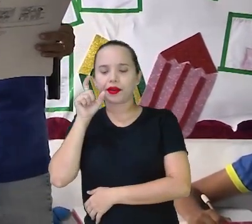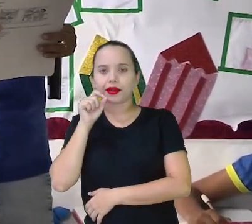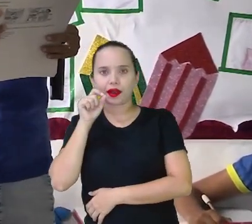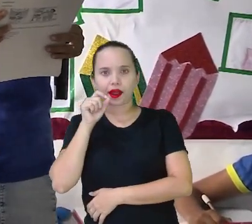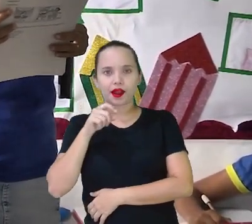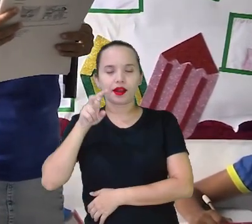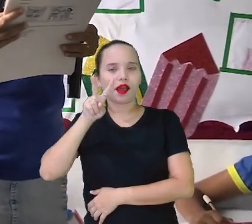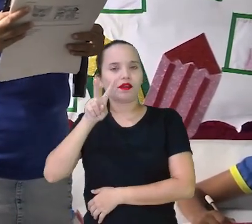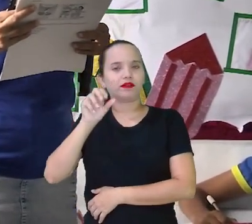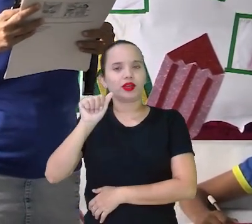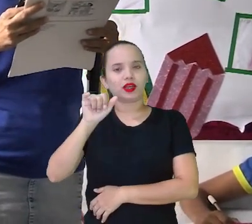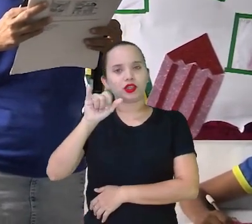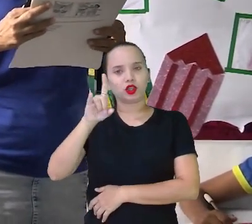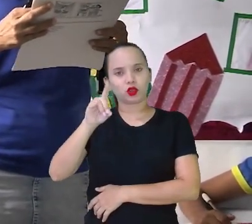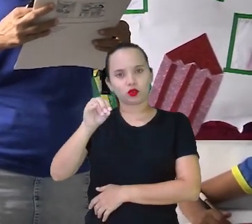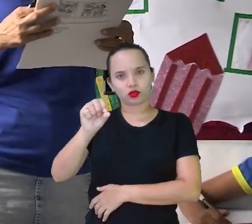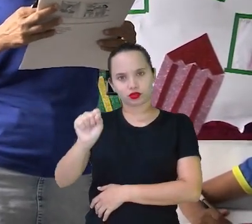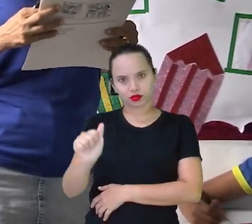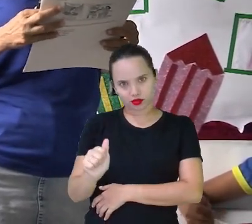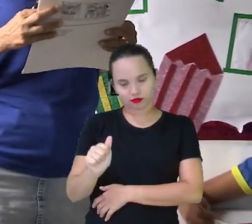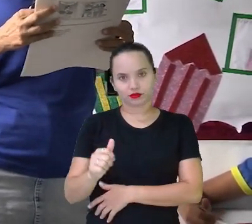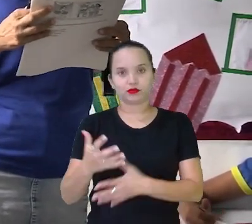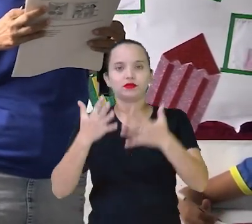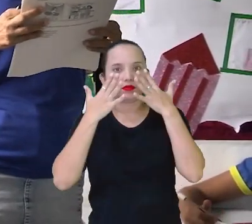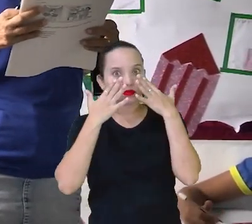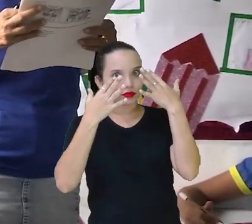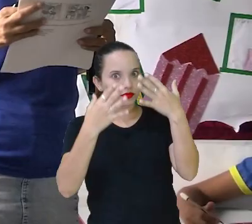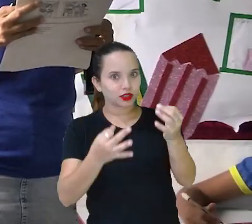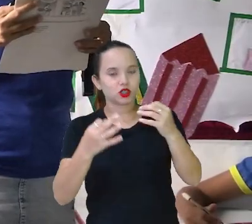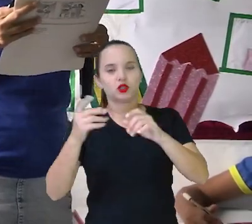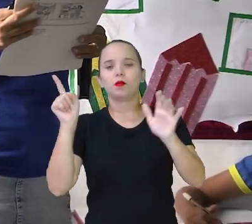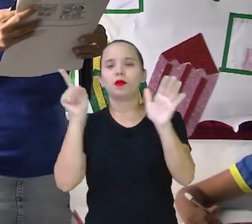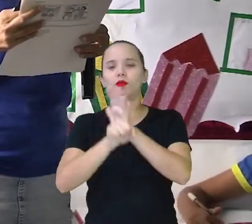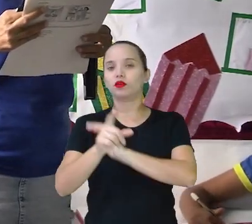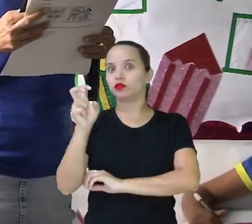gente responder aí a questão agora, número 5.